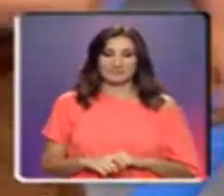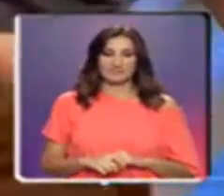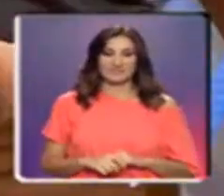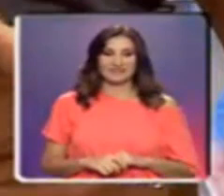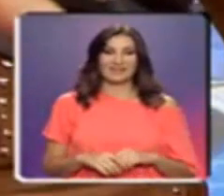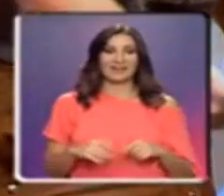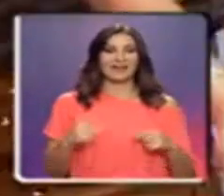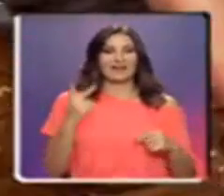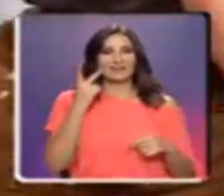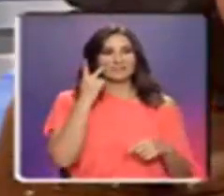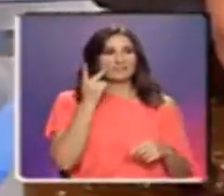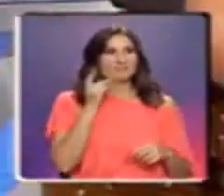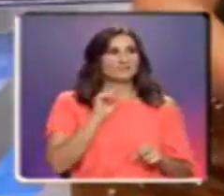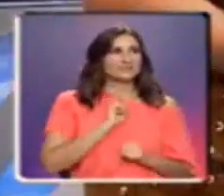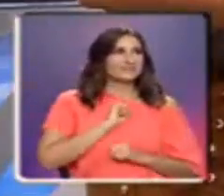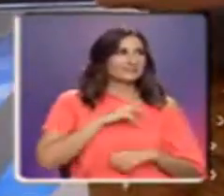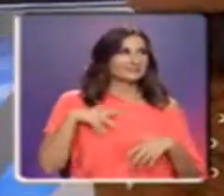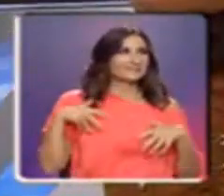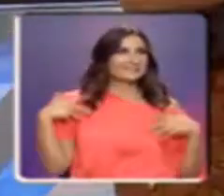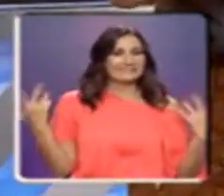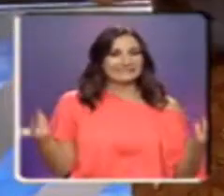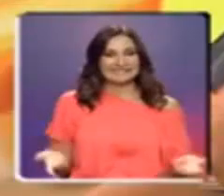Olha a minha vida.